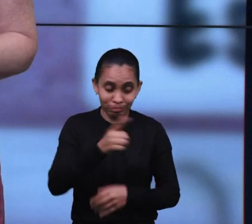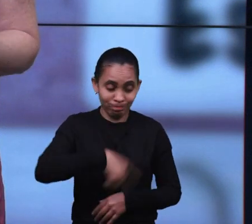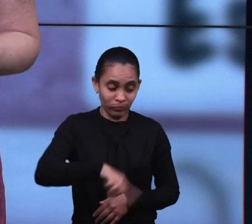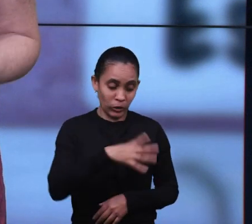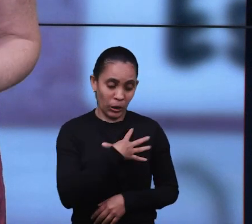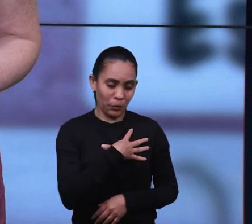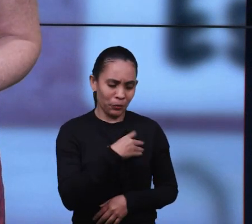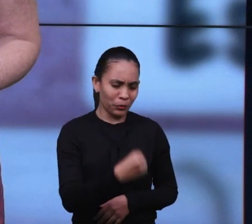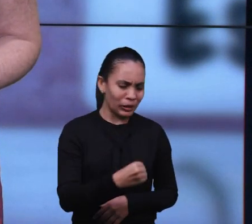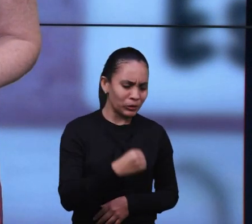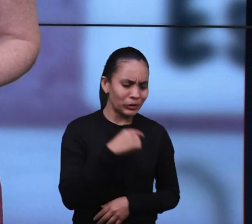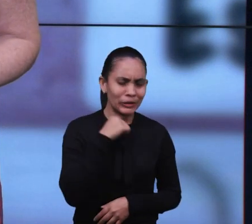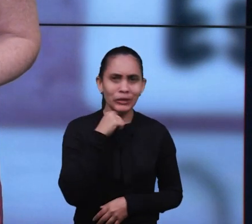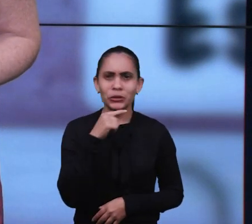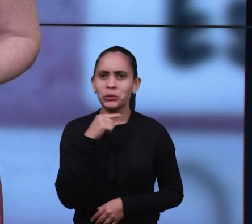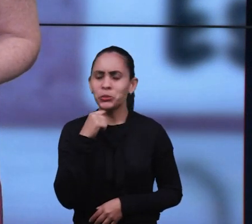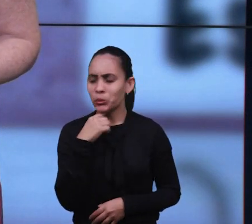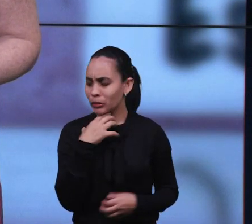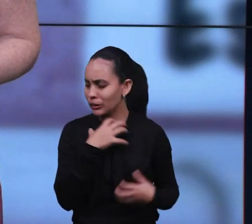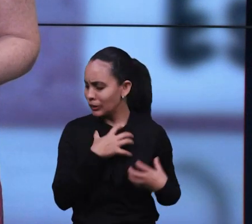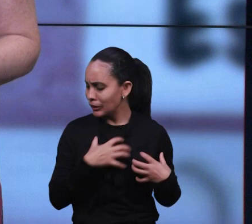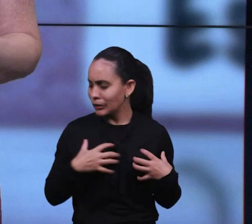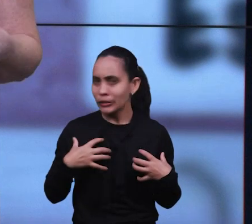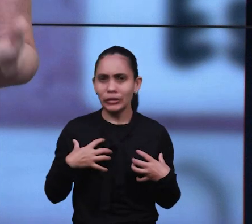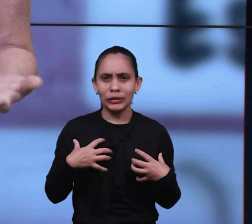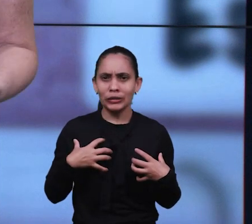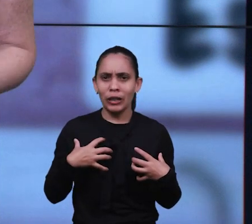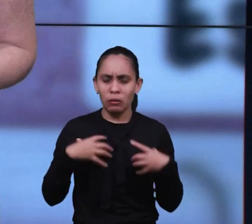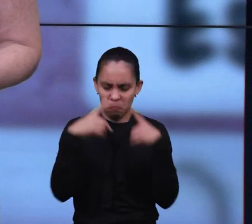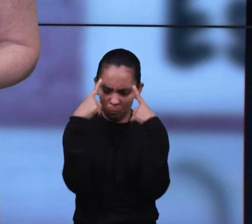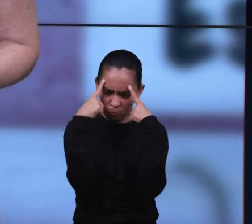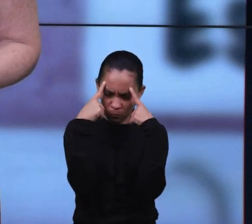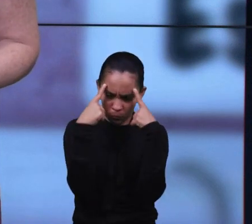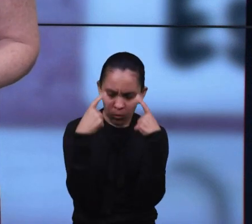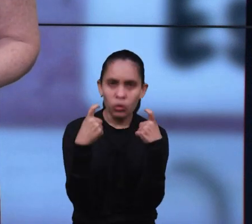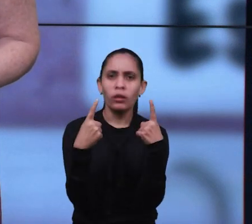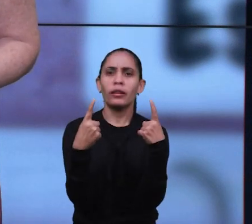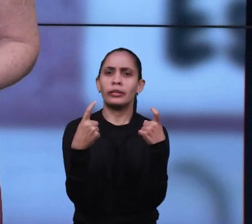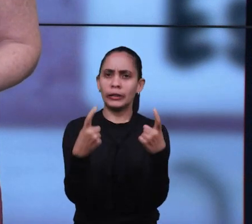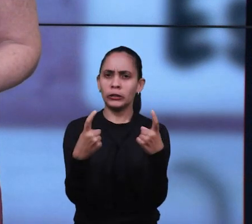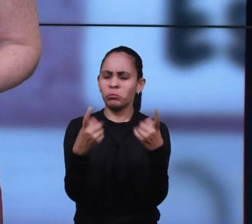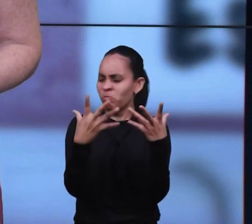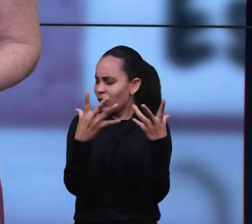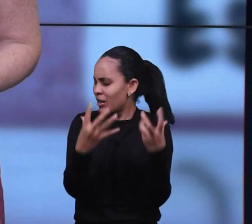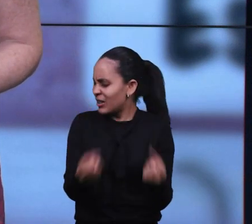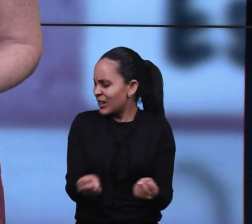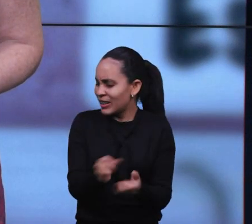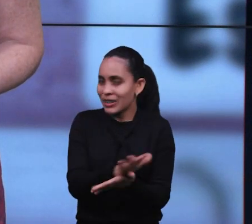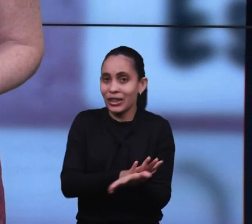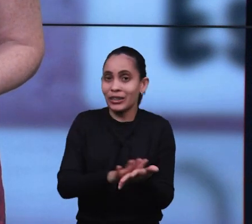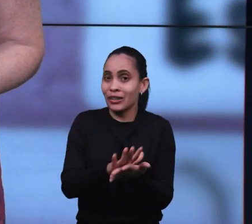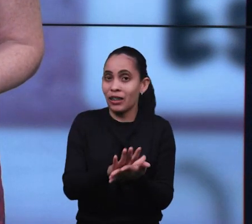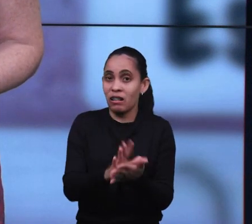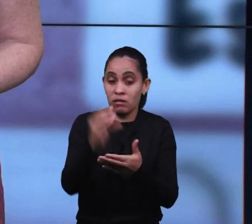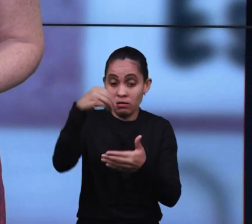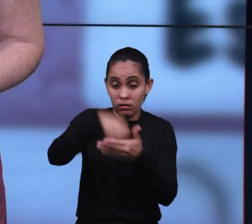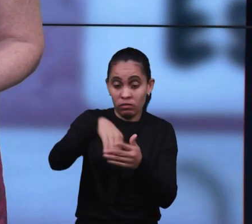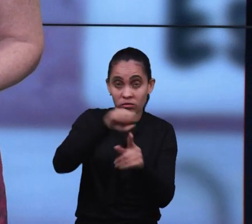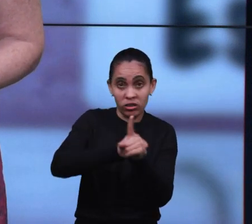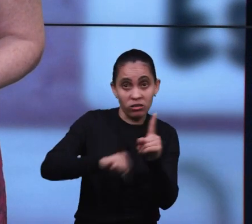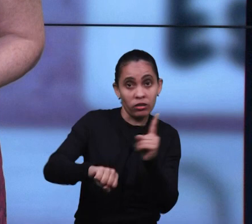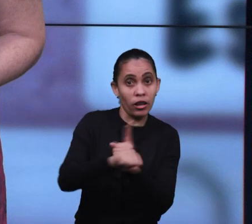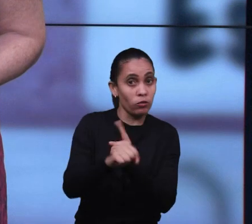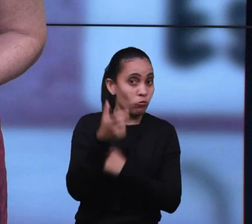gerar filhos inseguros, indecisos, agressivos, intolerantes e incapazes de viver